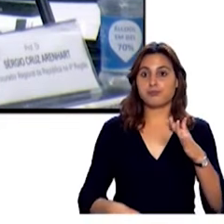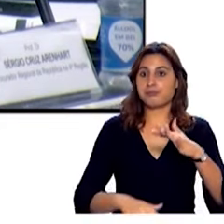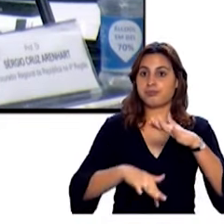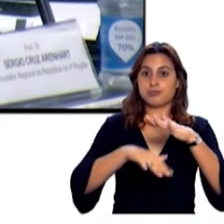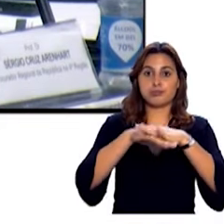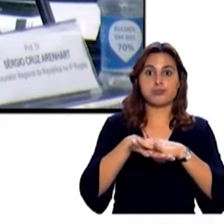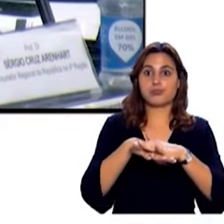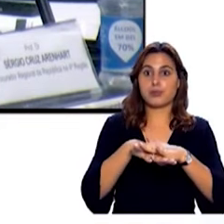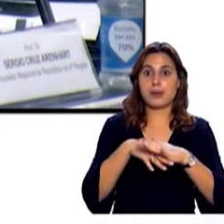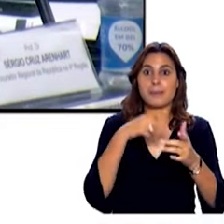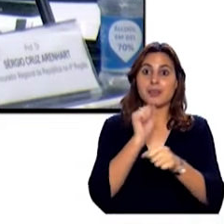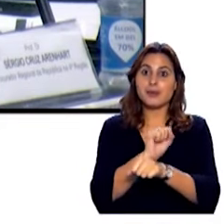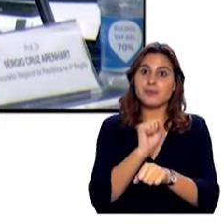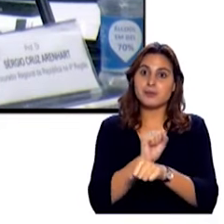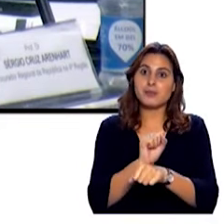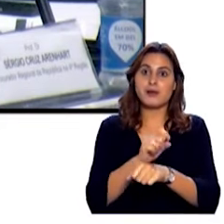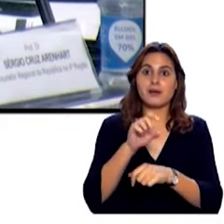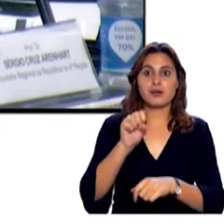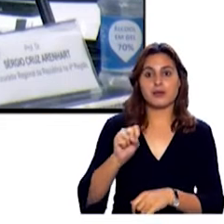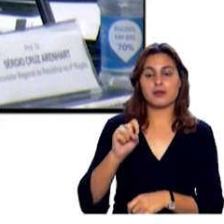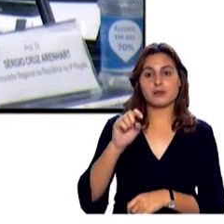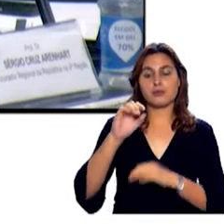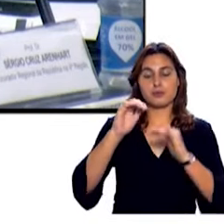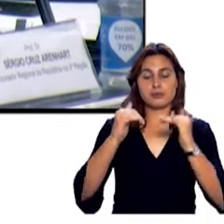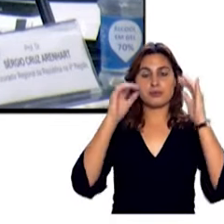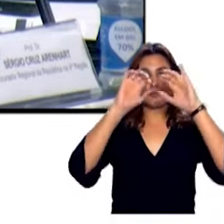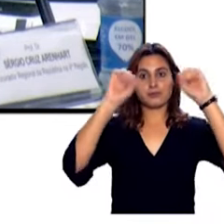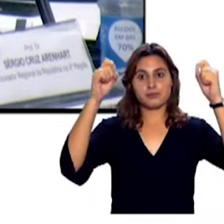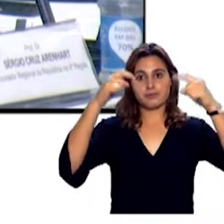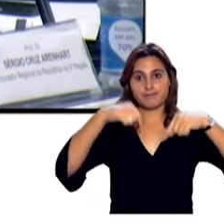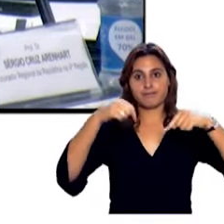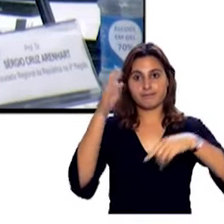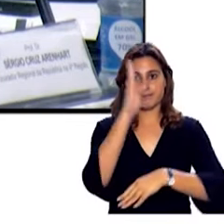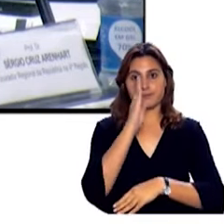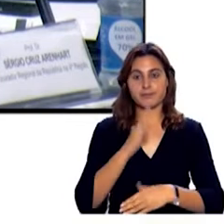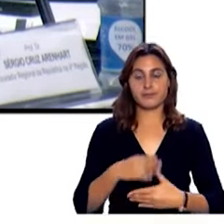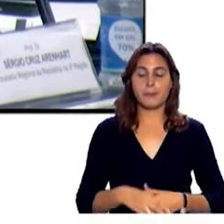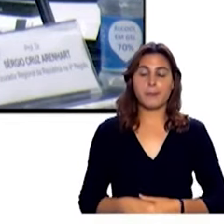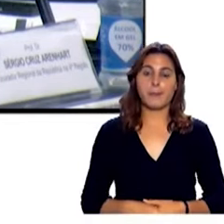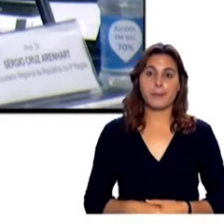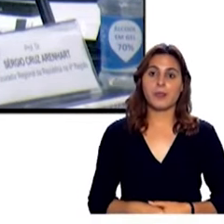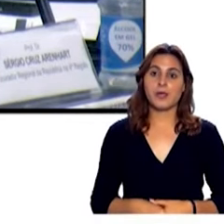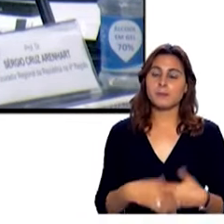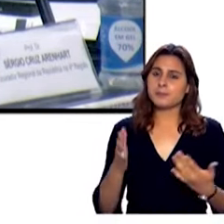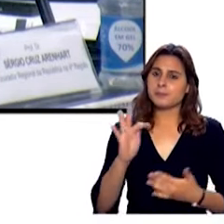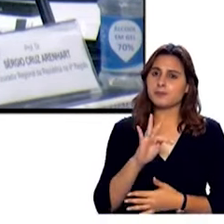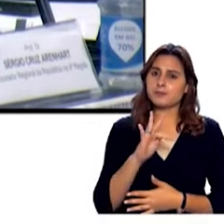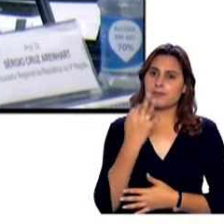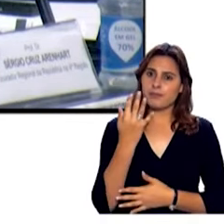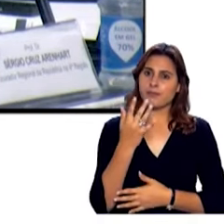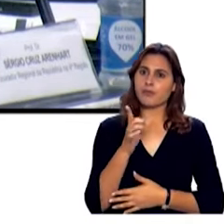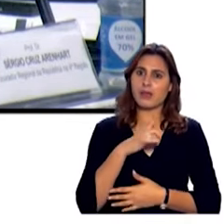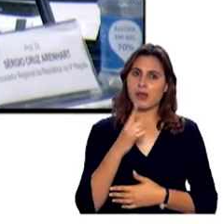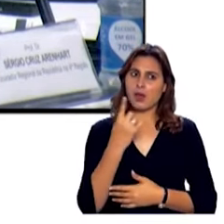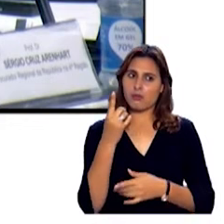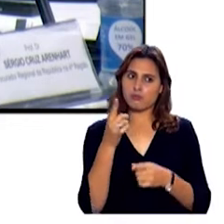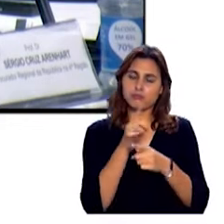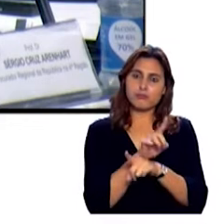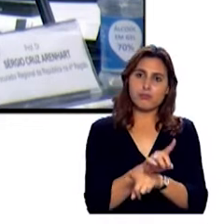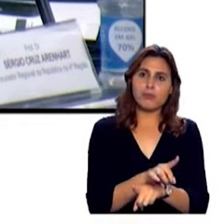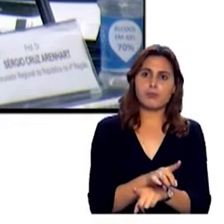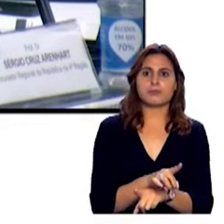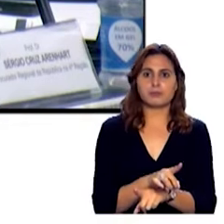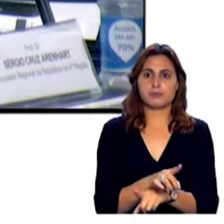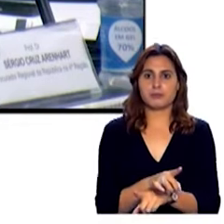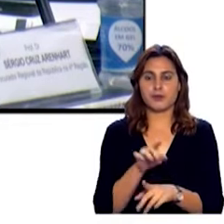superiores aqui no nosso país e acho que dentro desse modelo a França nos traz um importante contraponto porque acredito que